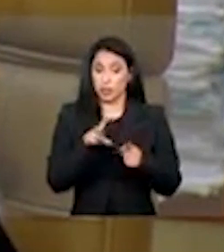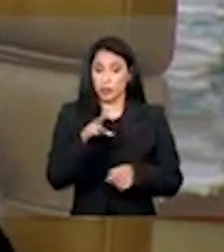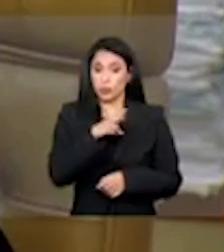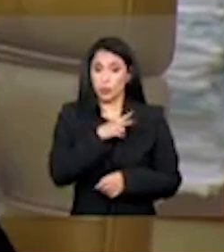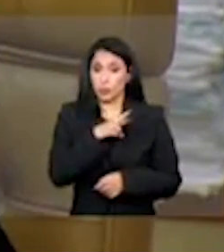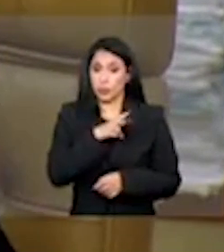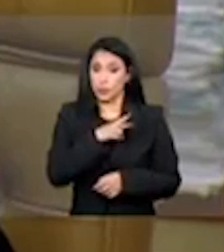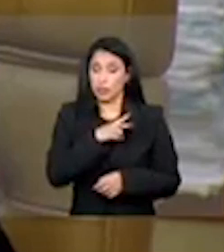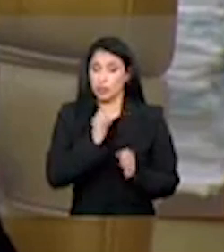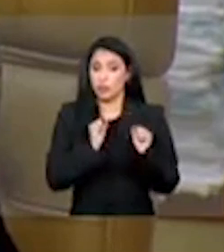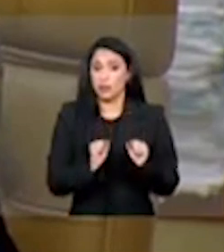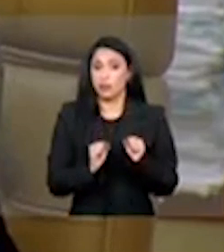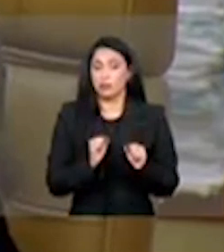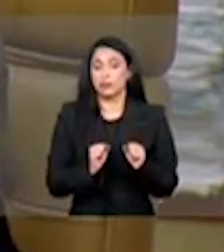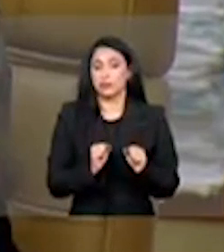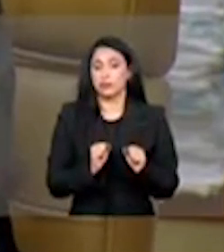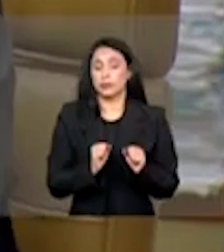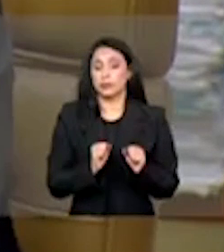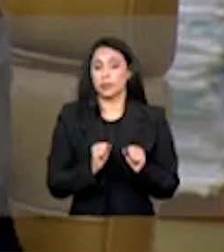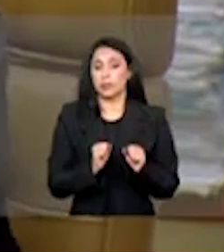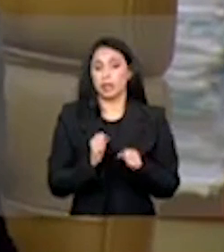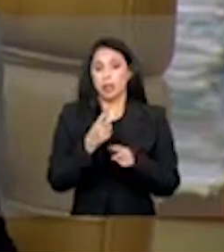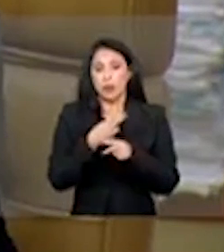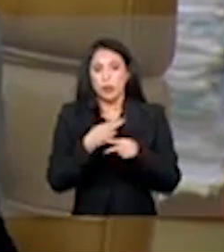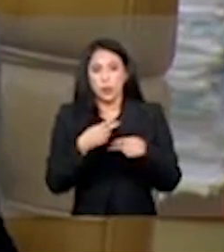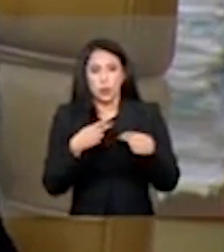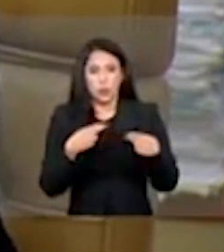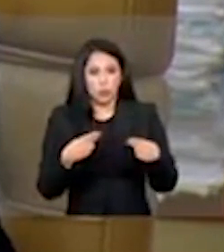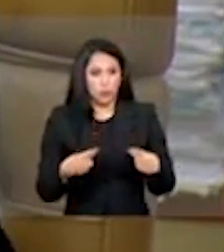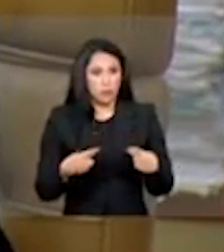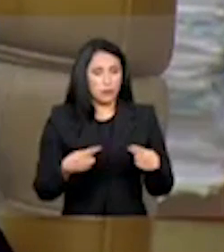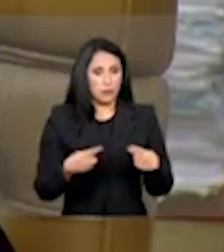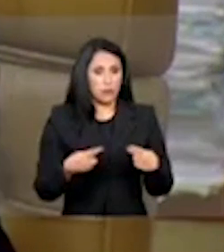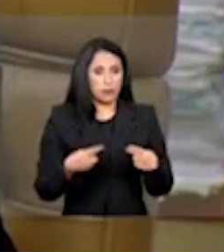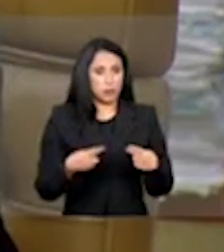hoje uma cozido e